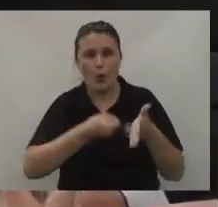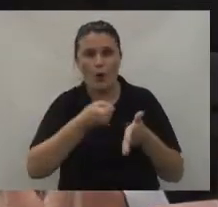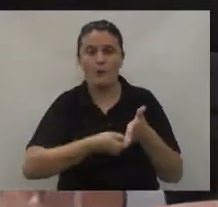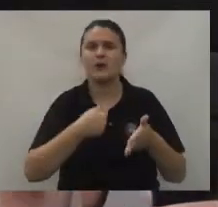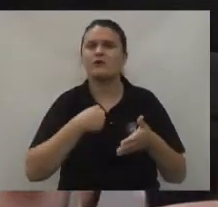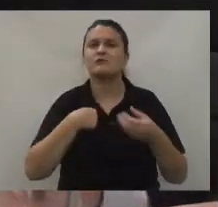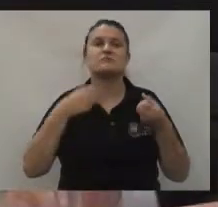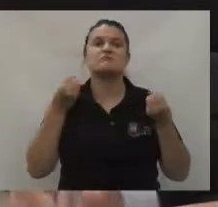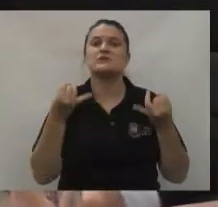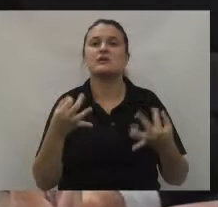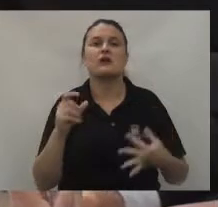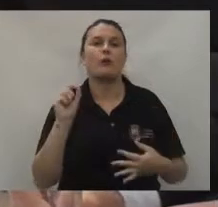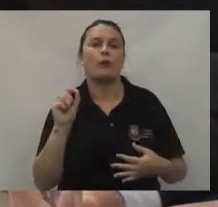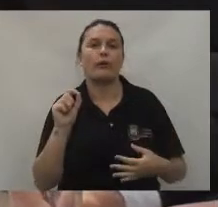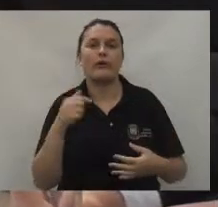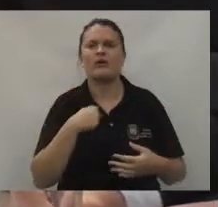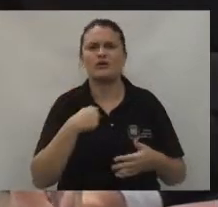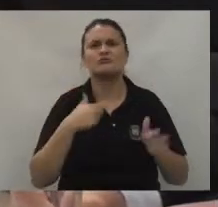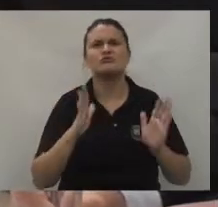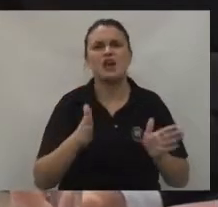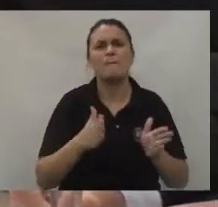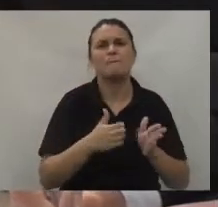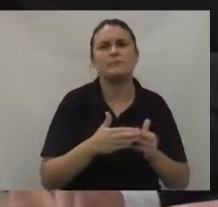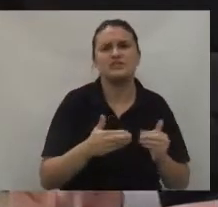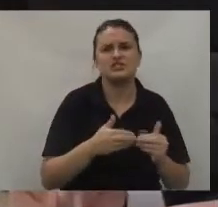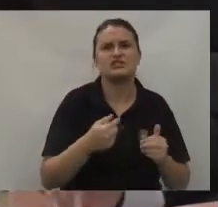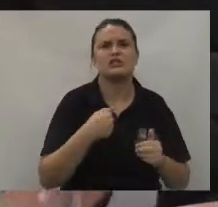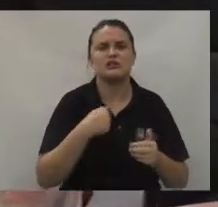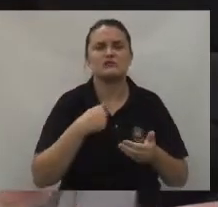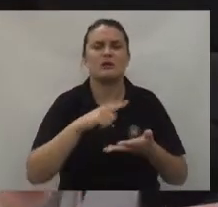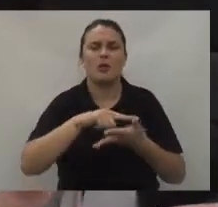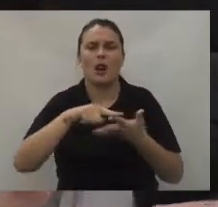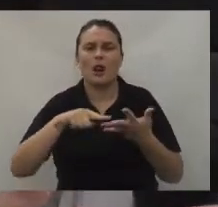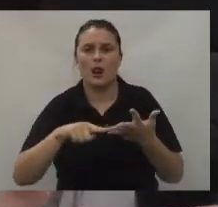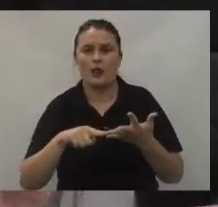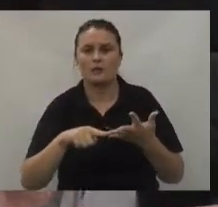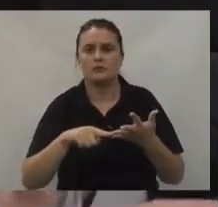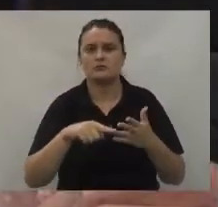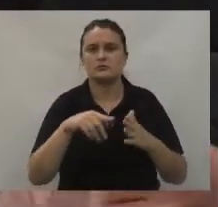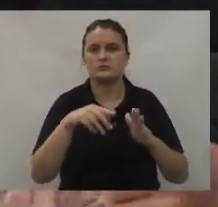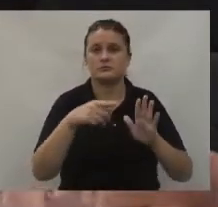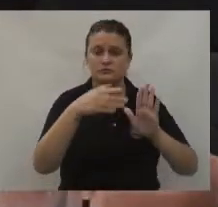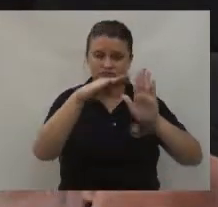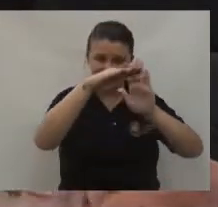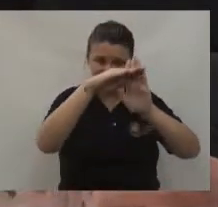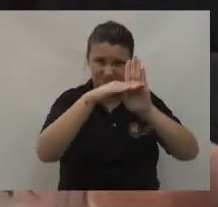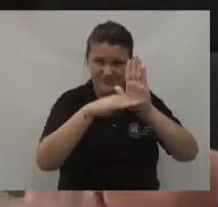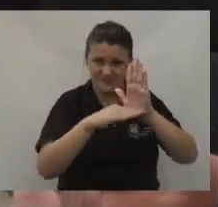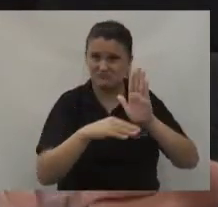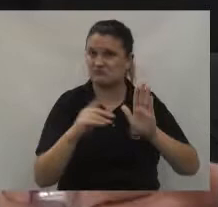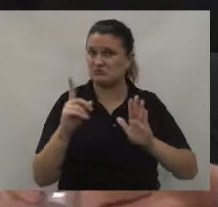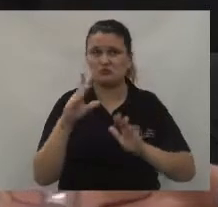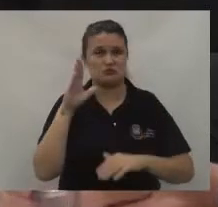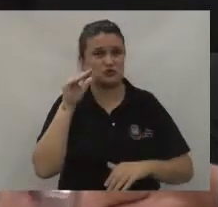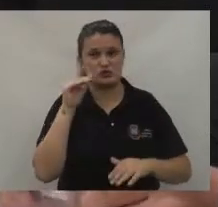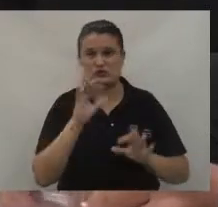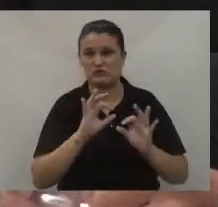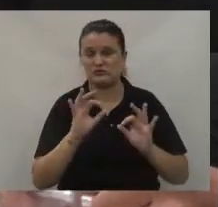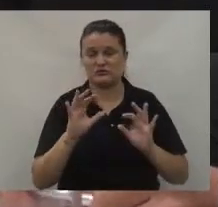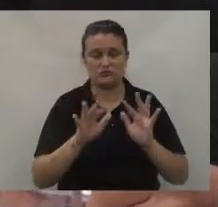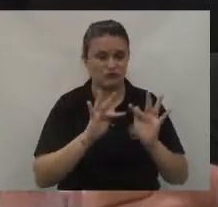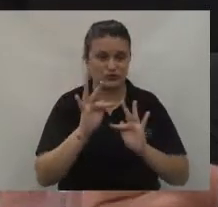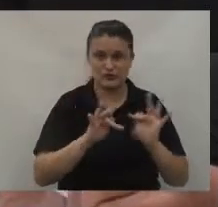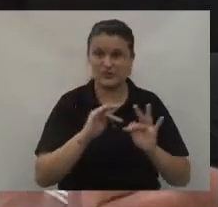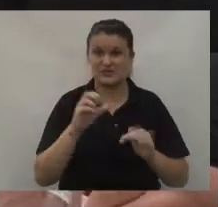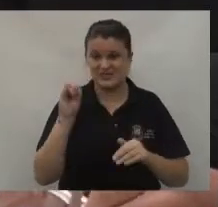explicar o que para eles né eu já pedi já isso e aquilo cronograma cronograma para mim não funciona eu acho que outros e não